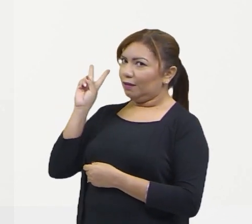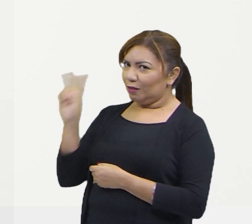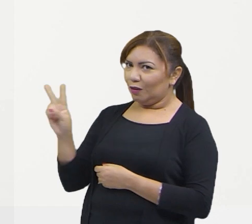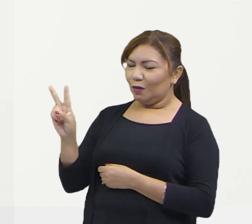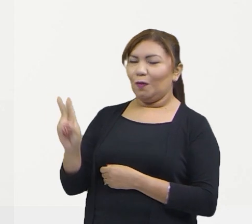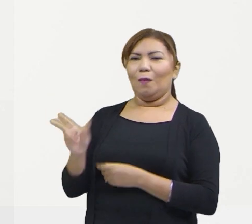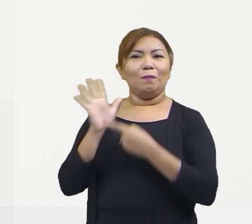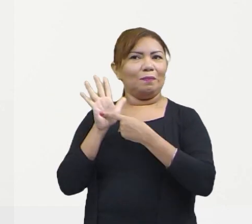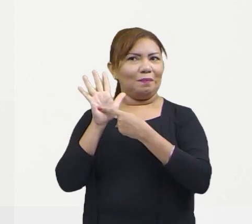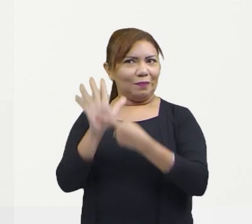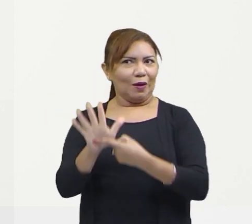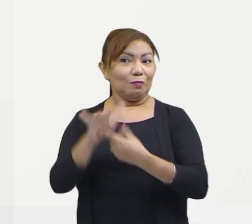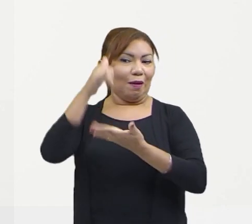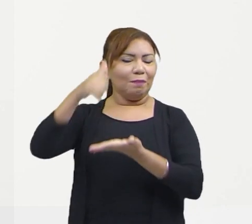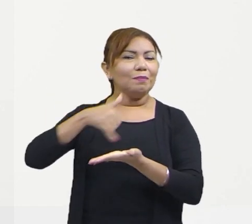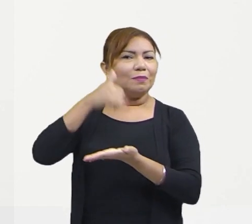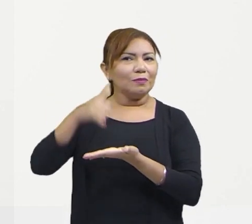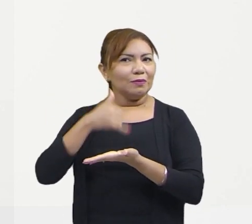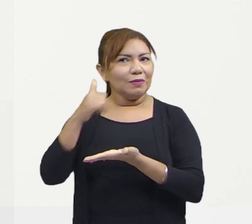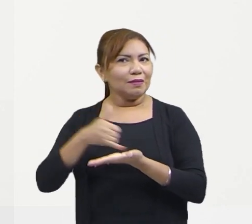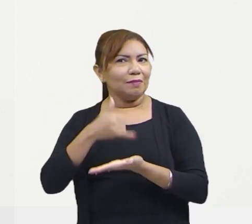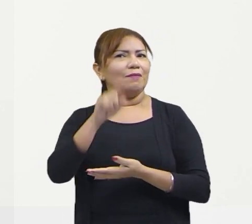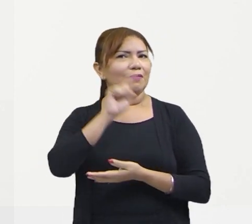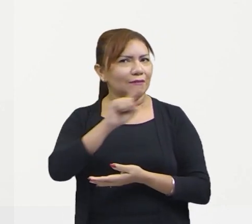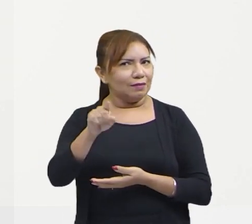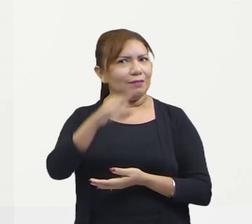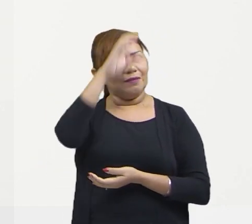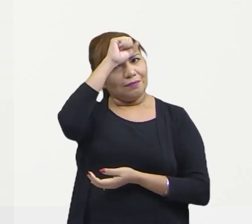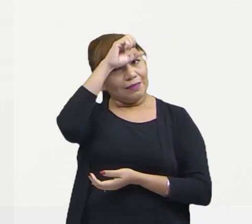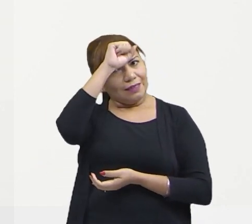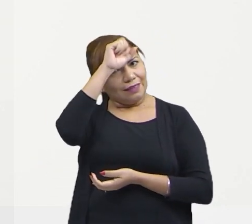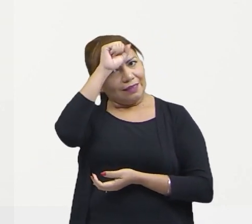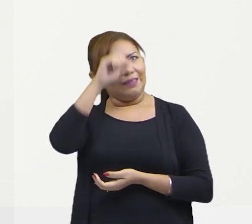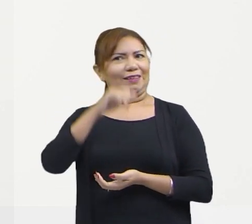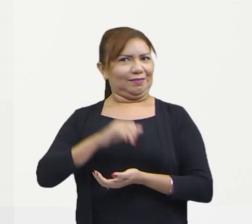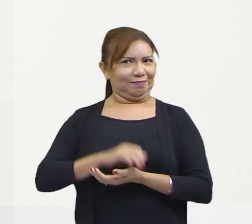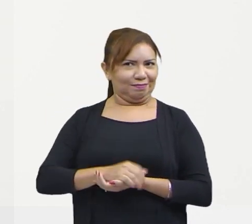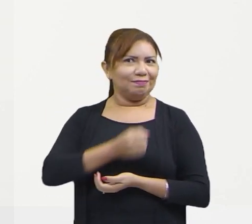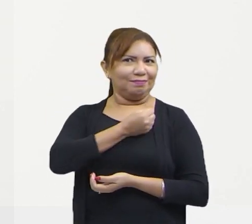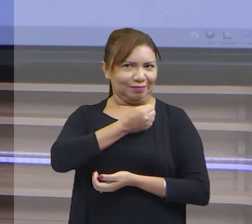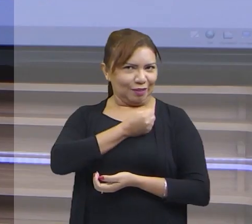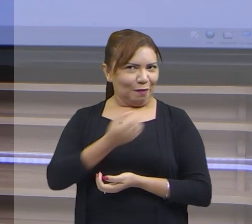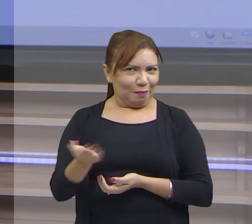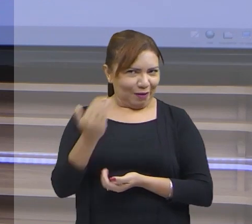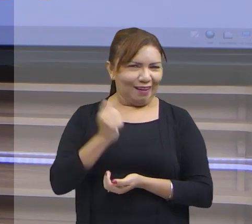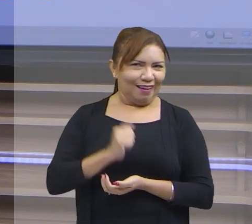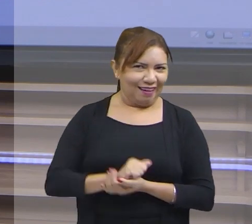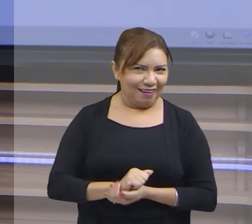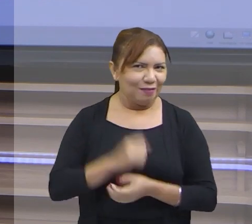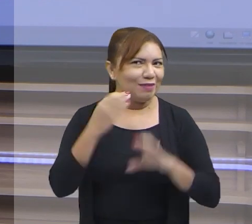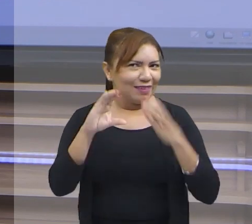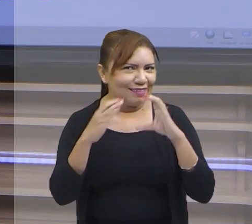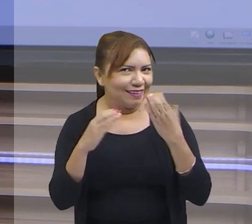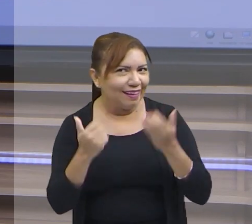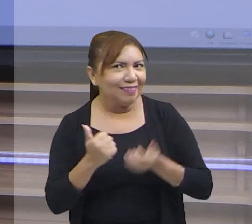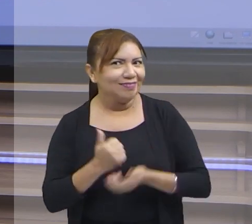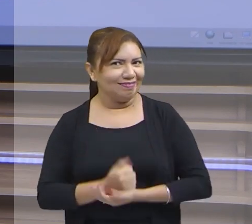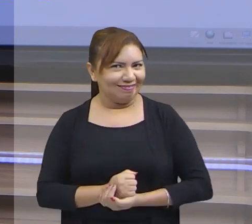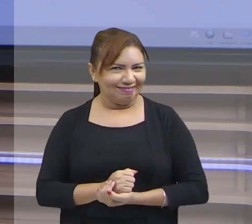musiquinha que ensina os números e eu sei que vocês amam. Bora lá? Vamos cantar